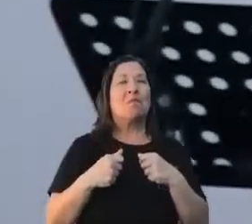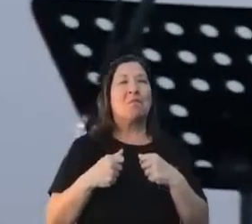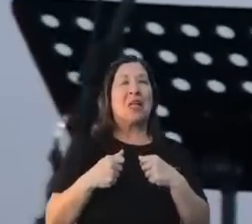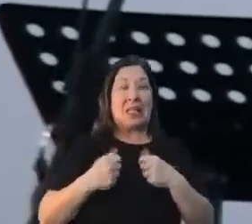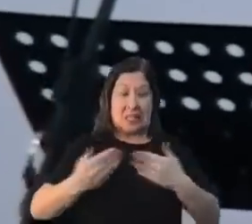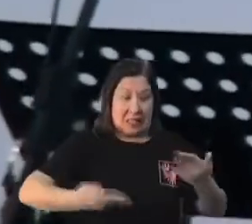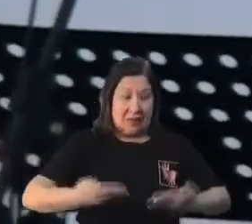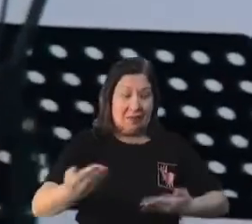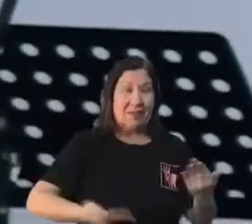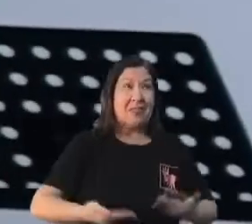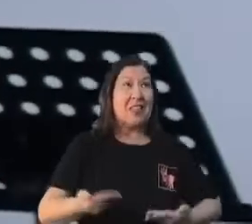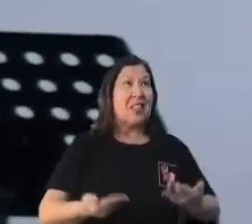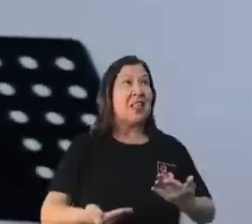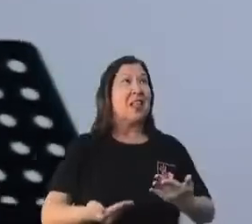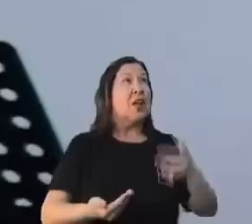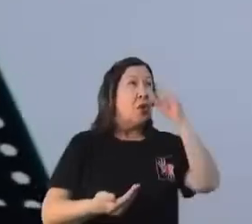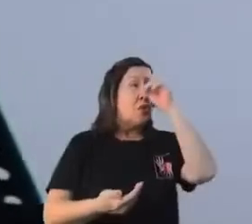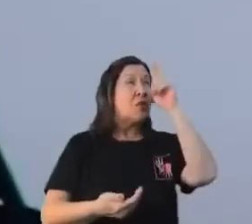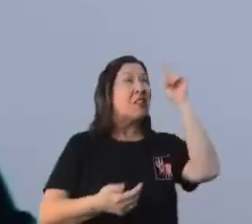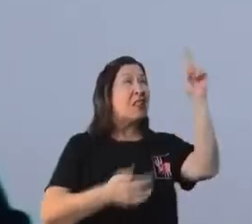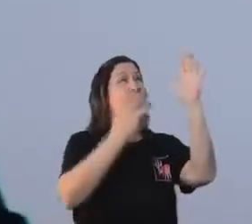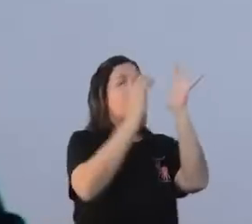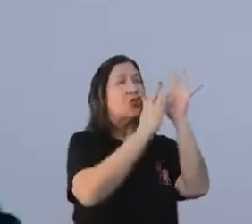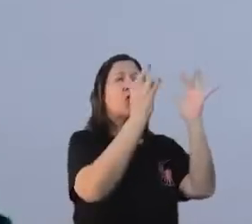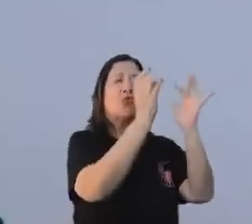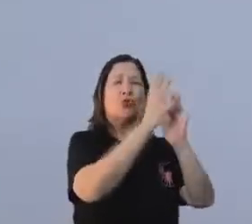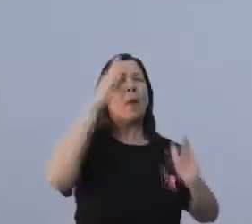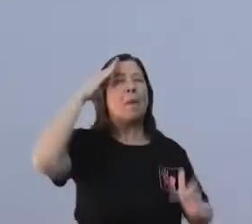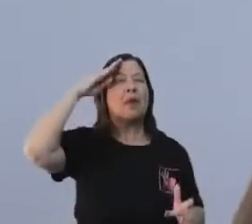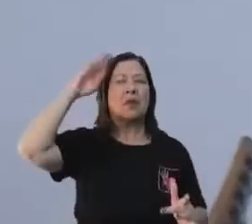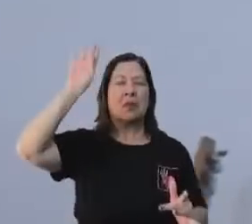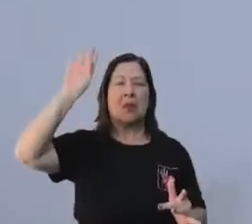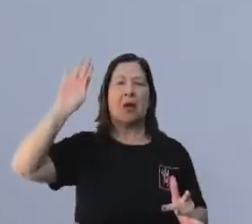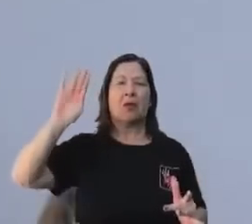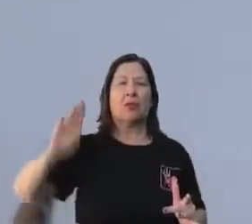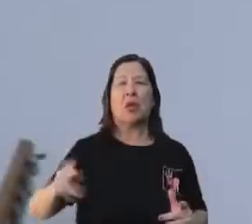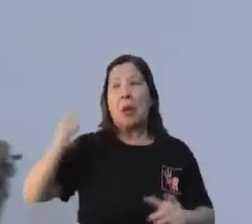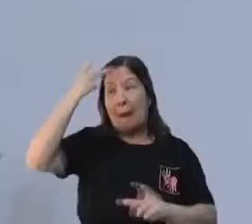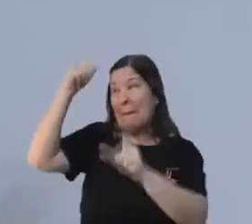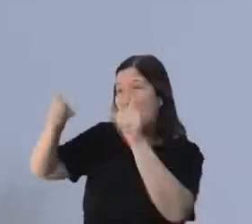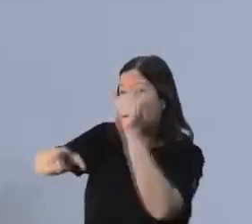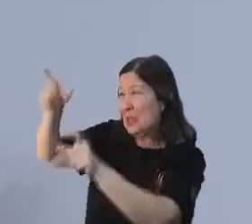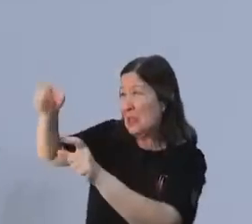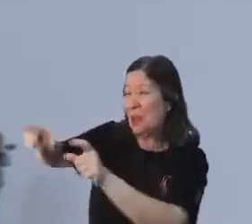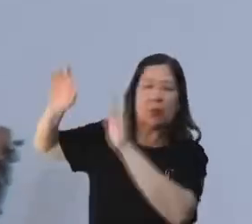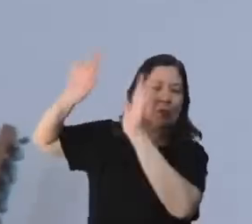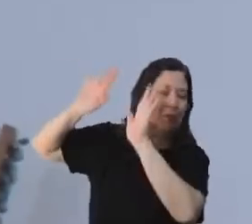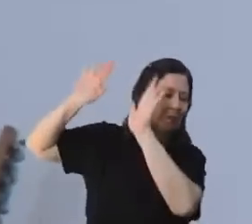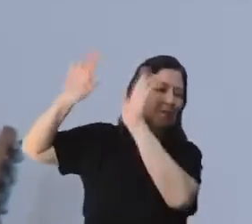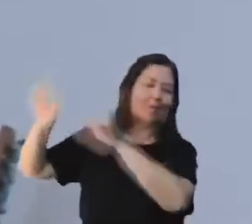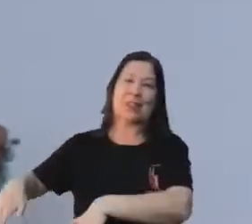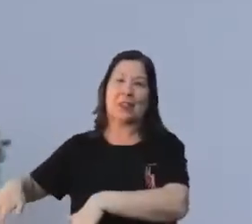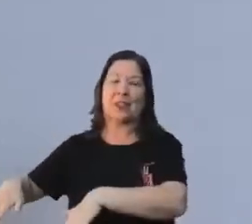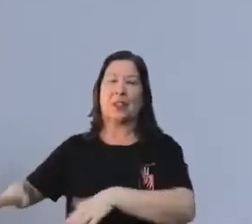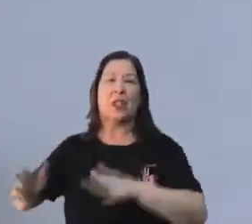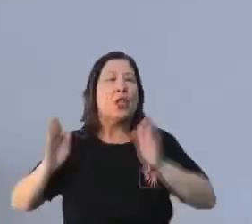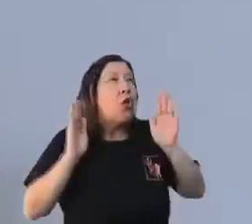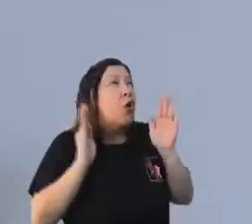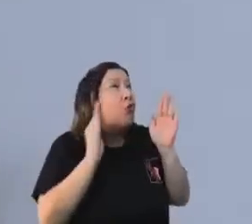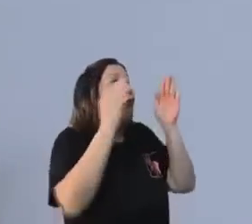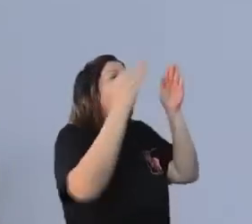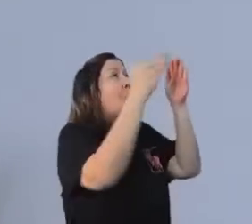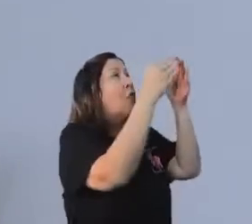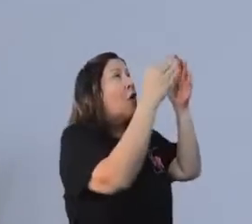Deus? Se as pessoas estão com raiva disso, se as pessoas estão